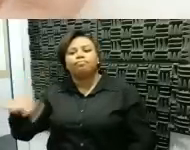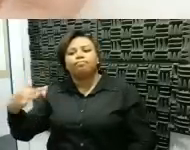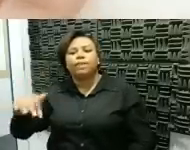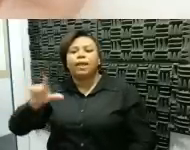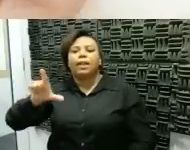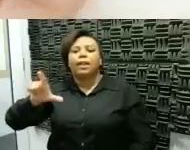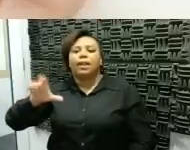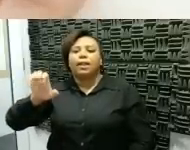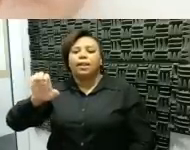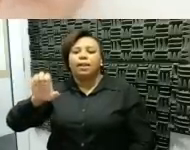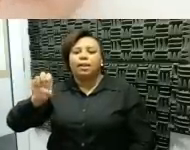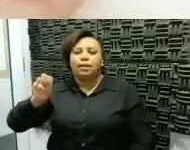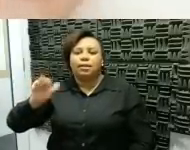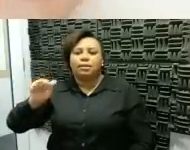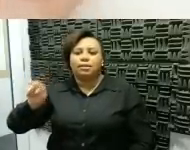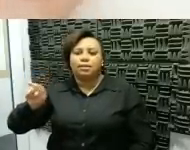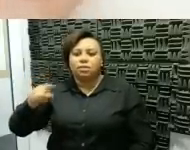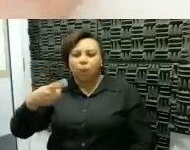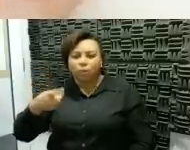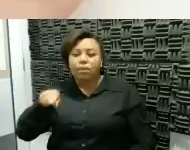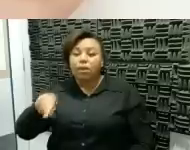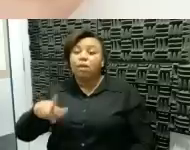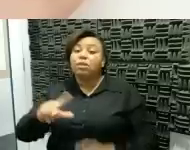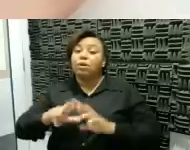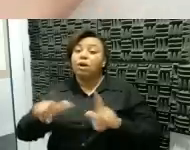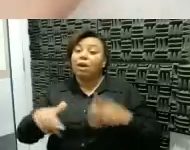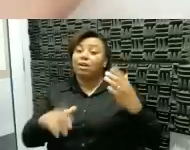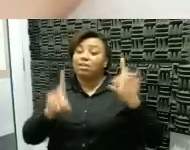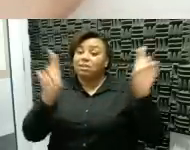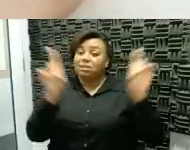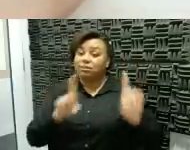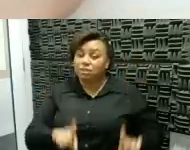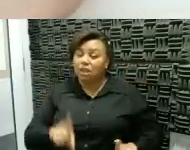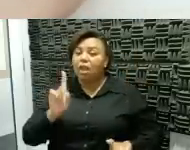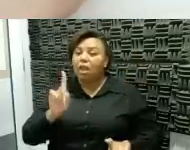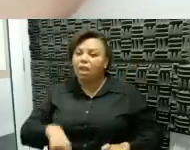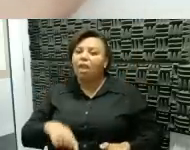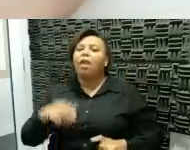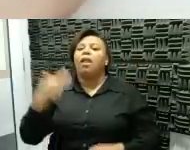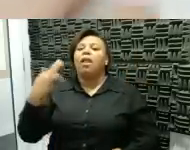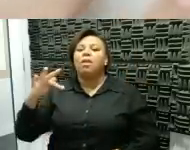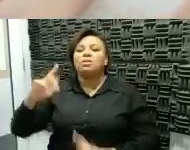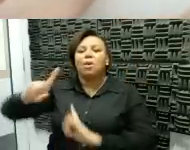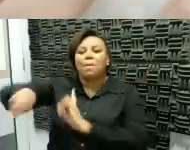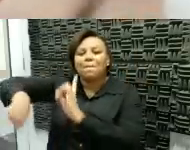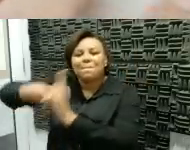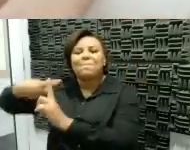deficiência então né é a lesão mais as barreiras tô colocando aqui